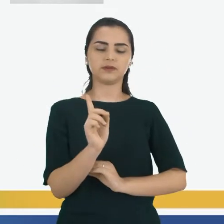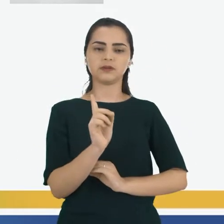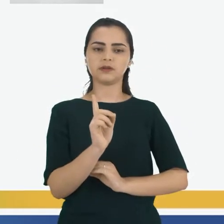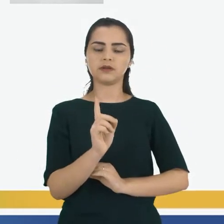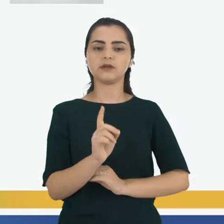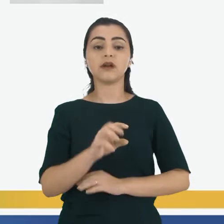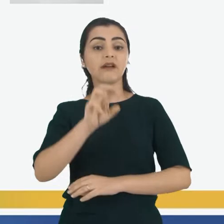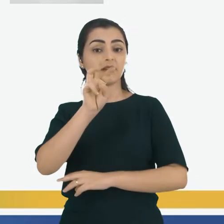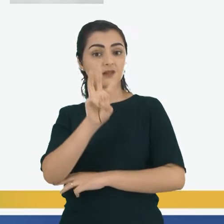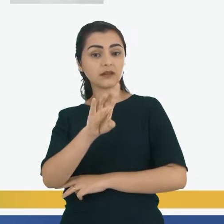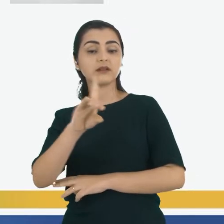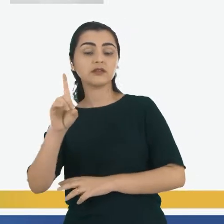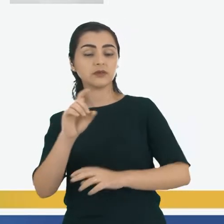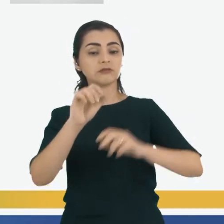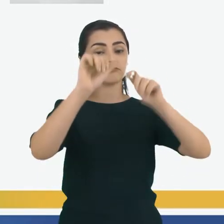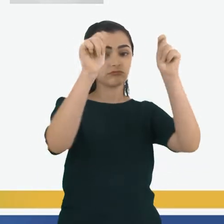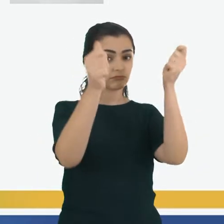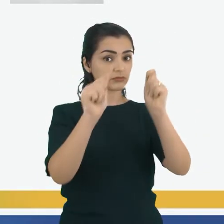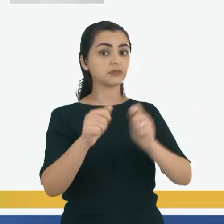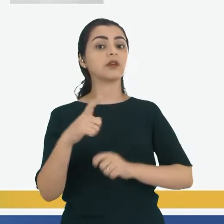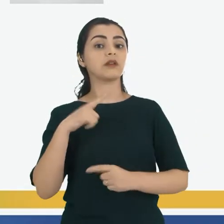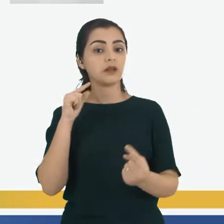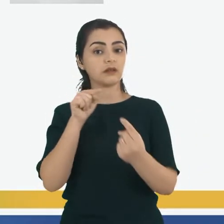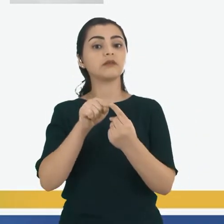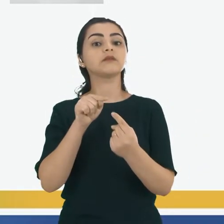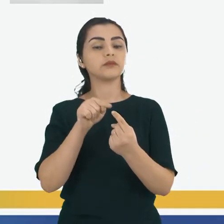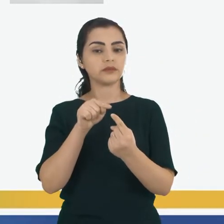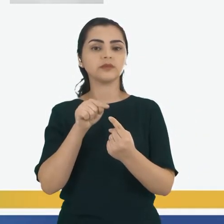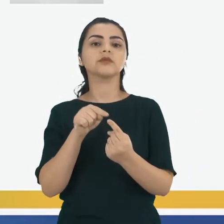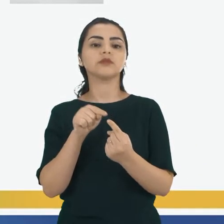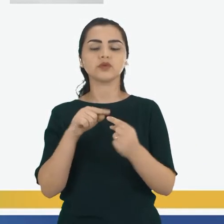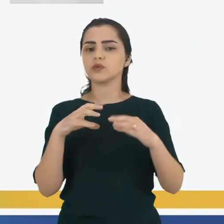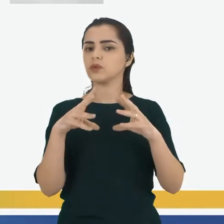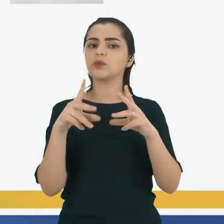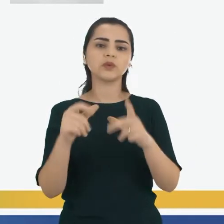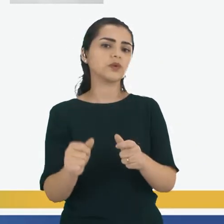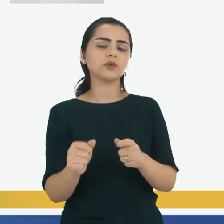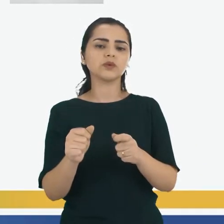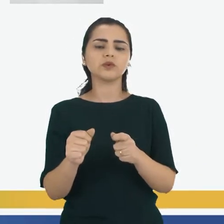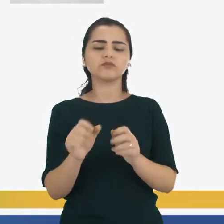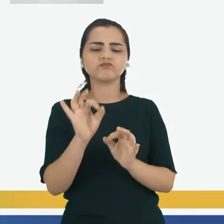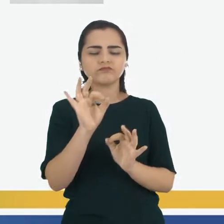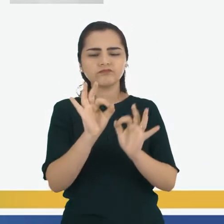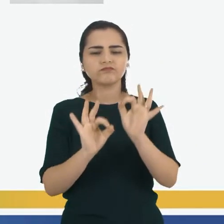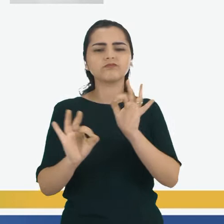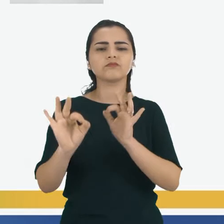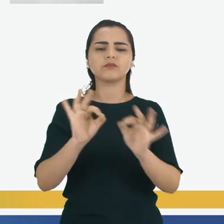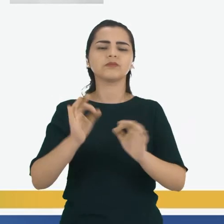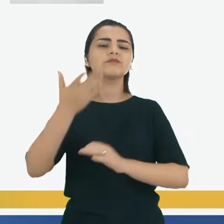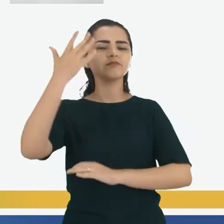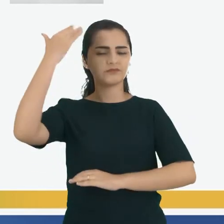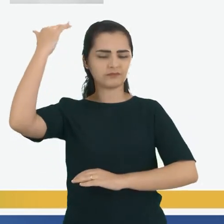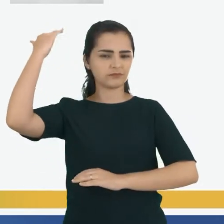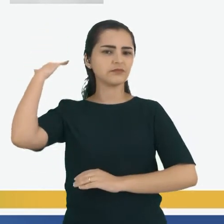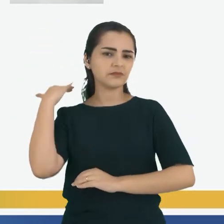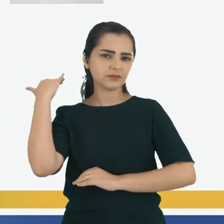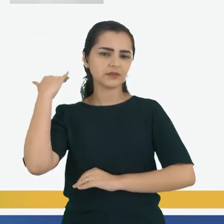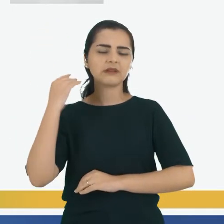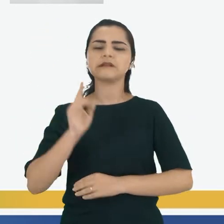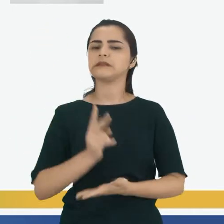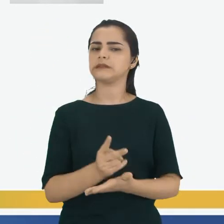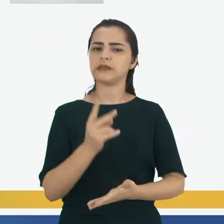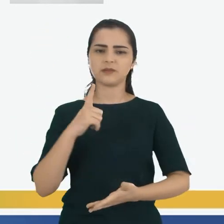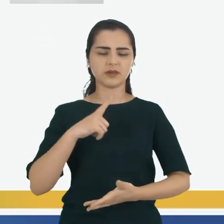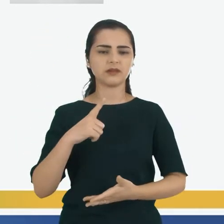uma obra tridimensional, mas tem esse objetivo, tá? Todas as manifestações da pré-história sempre